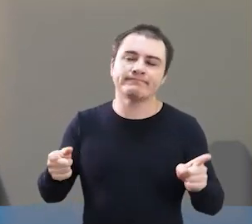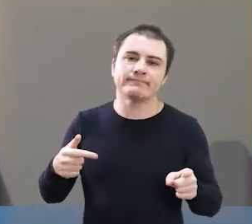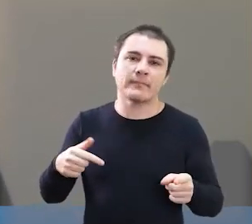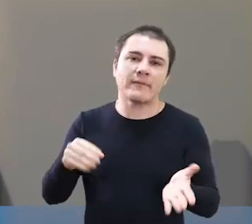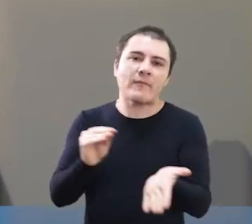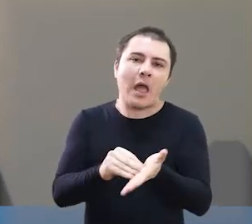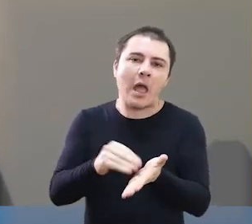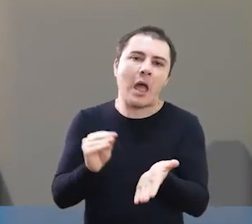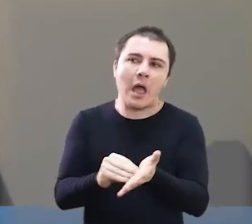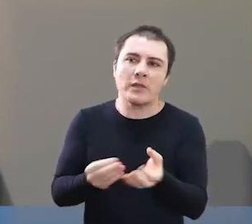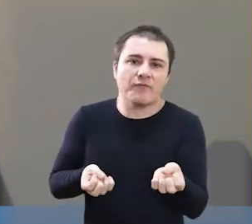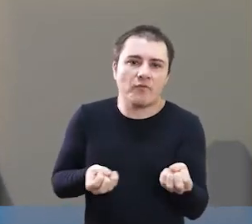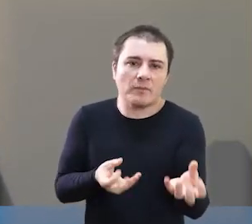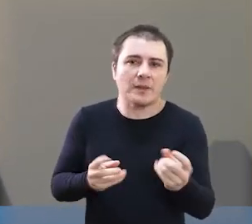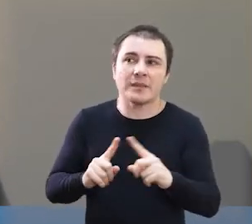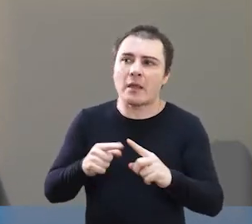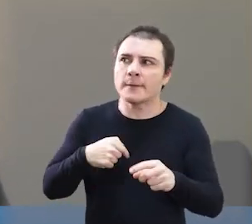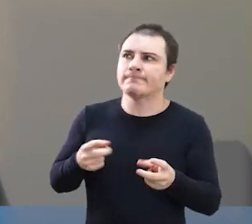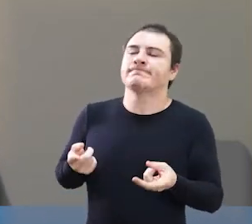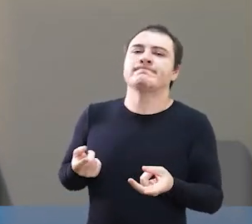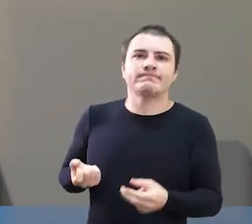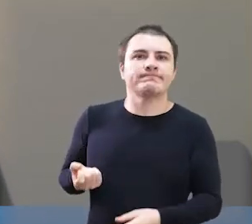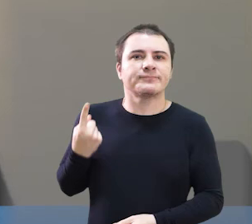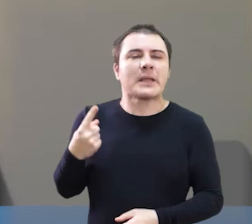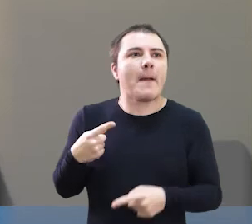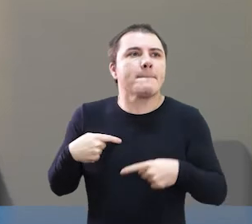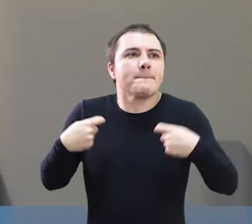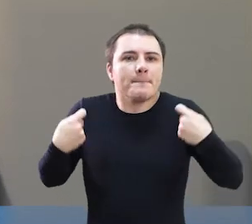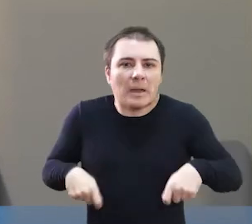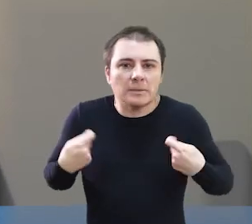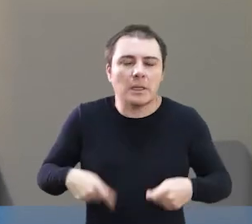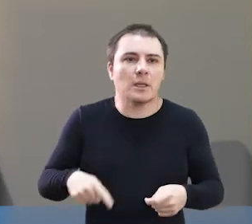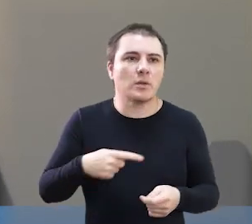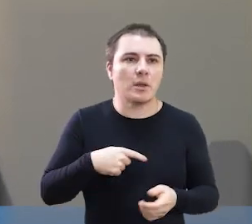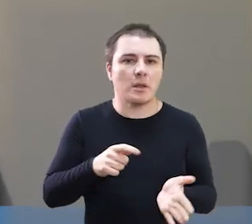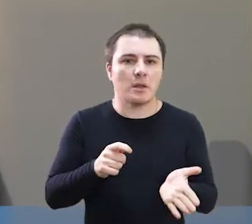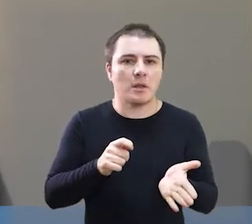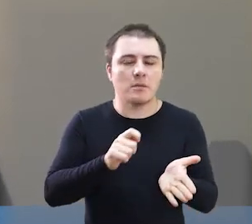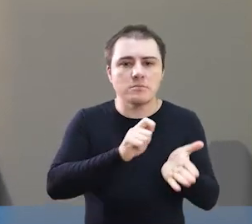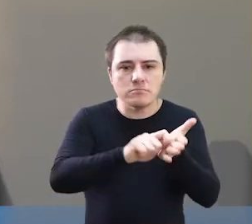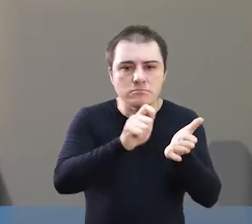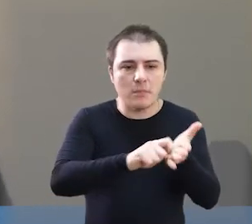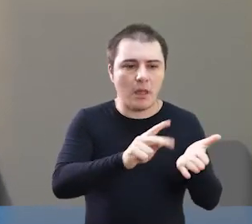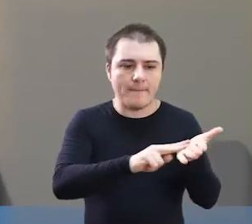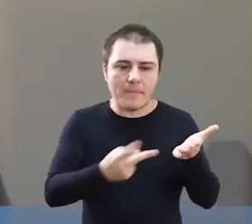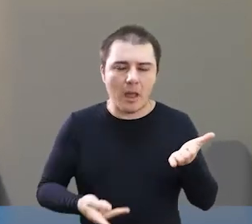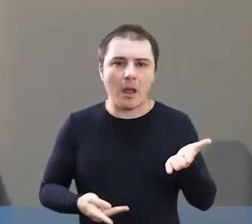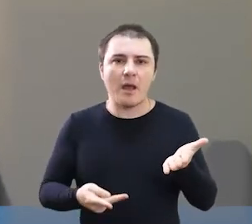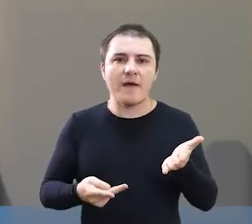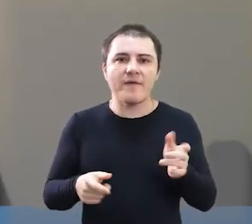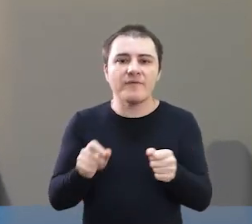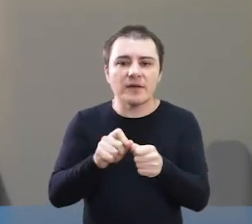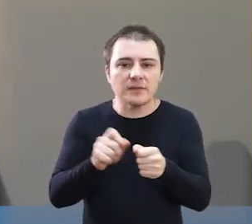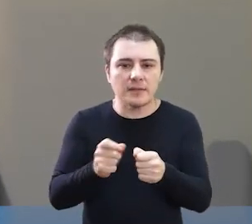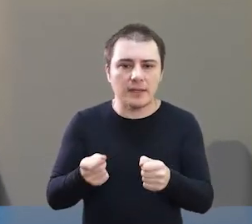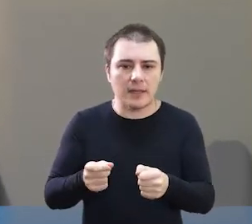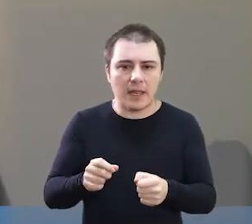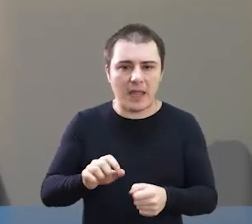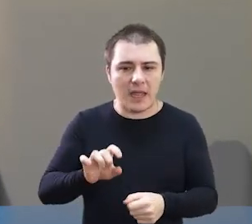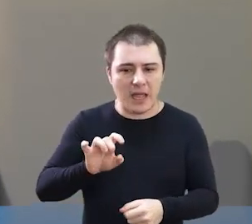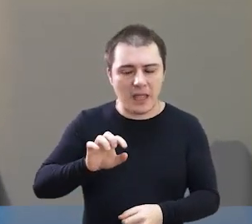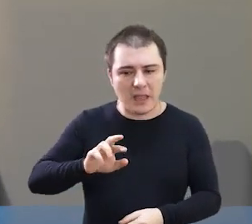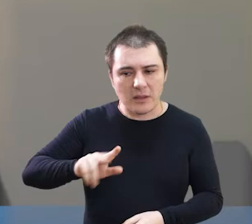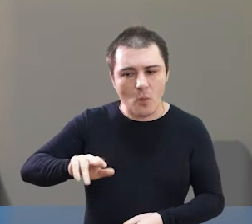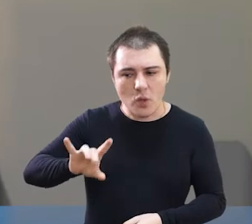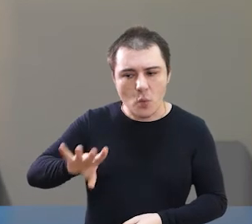ideia de eu pegar e reunir tudo isso num livro e poder estar trazendo para não só, eu